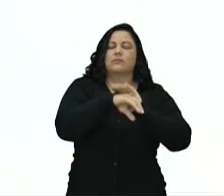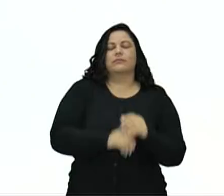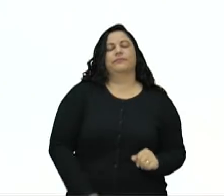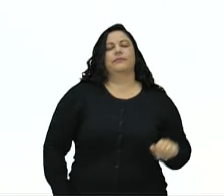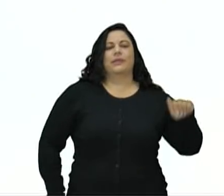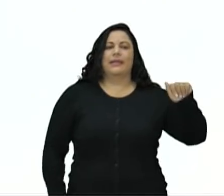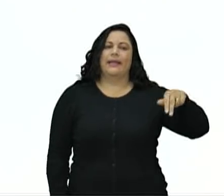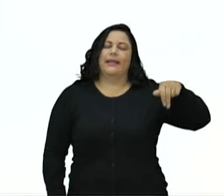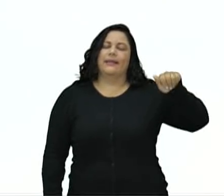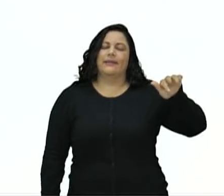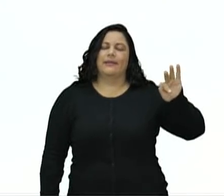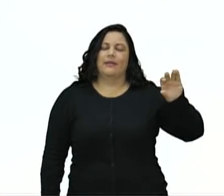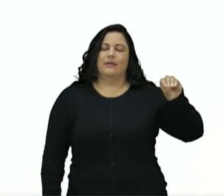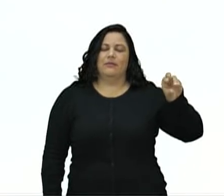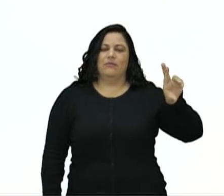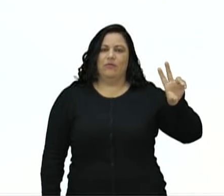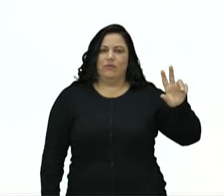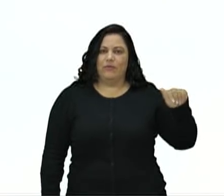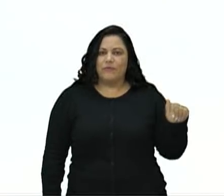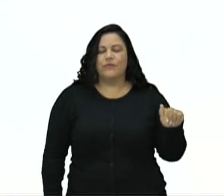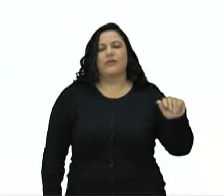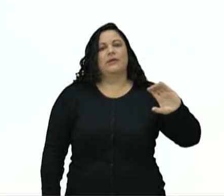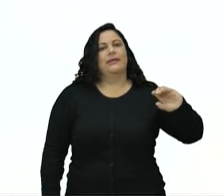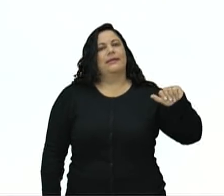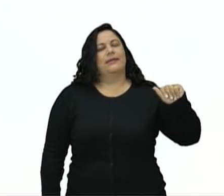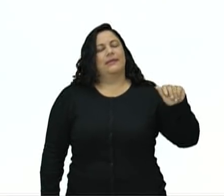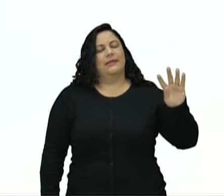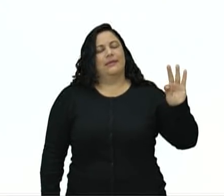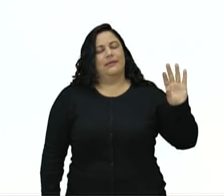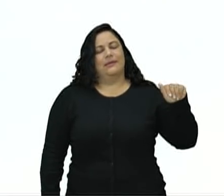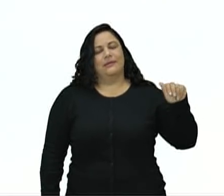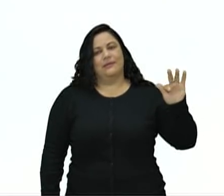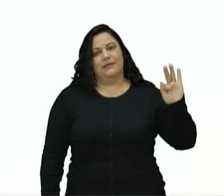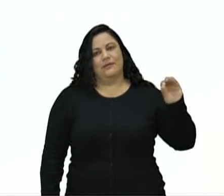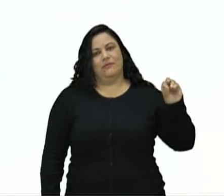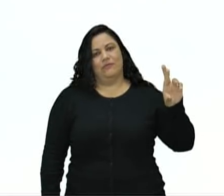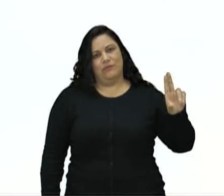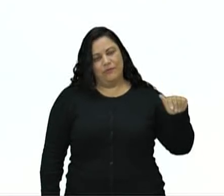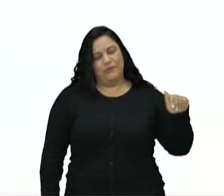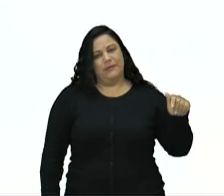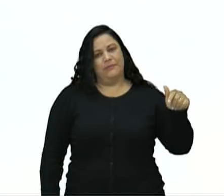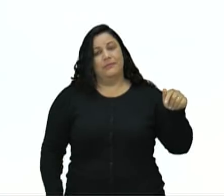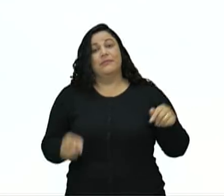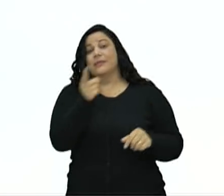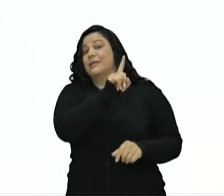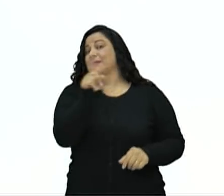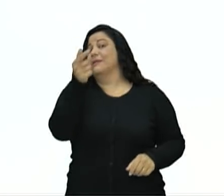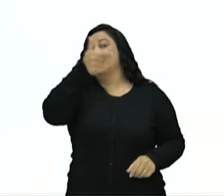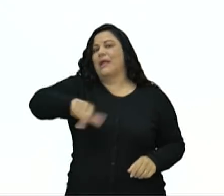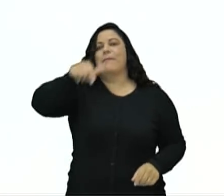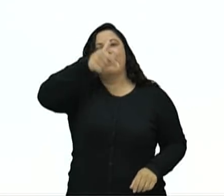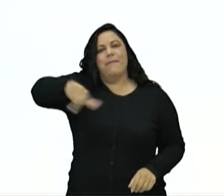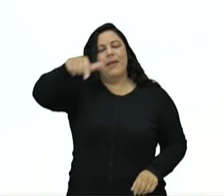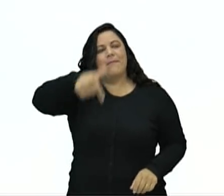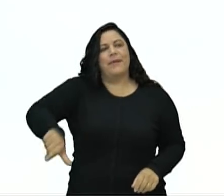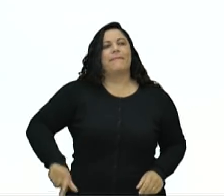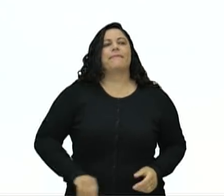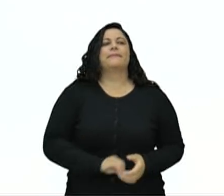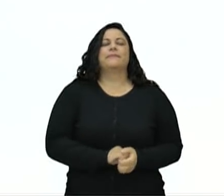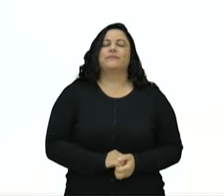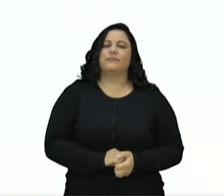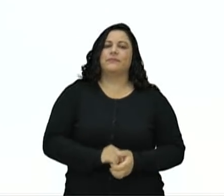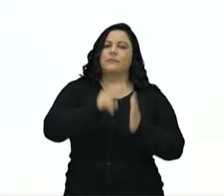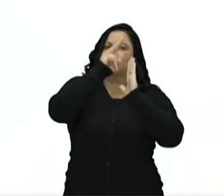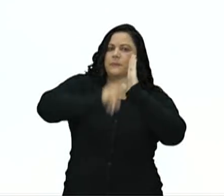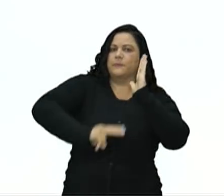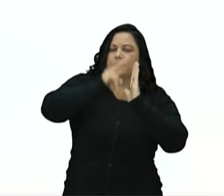catáfora, né, para entender que é necessário a gente ficar repetindo isso para vocês se apropriarem desses conceitos, tá? Então vamos de novo ler aqui, ó. A anáfora é